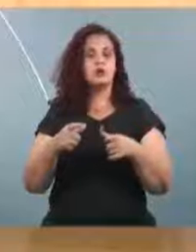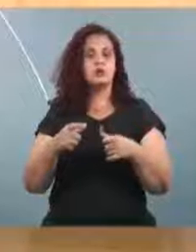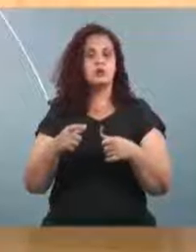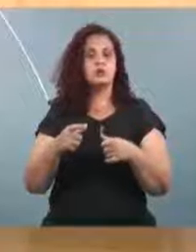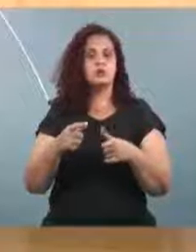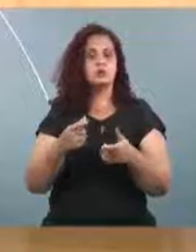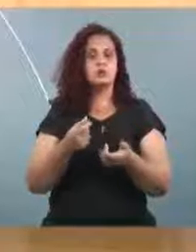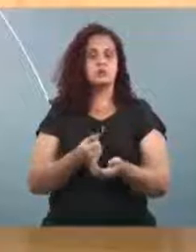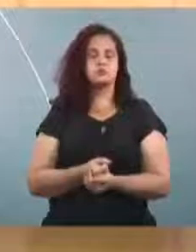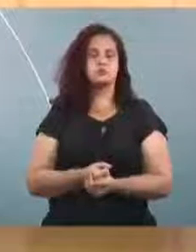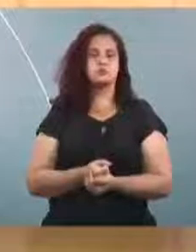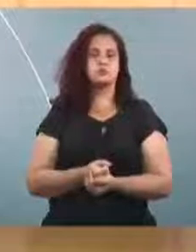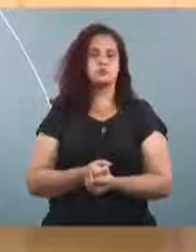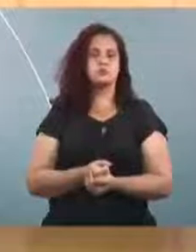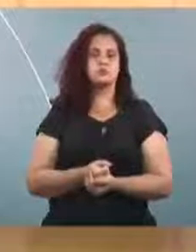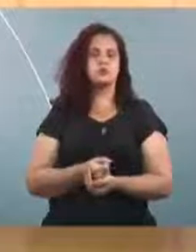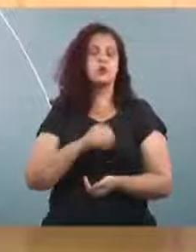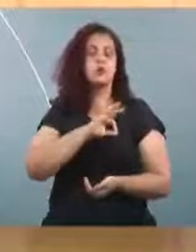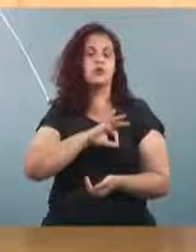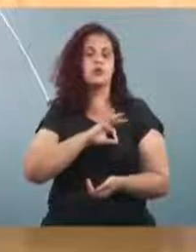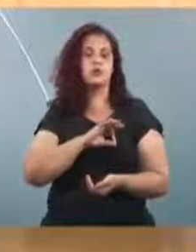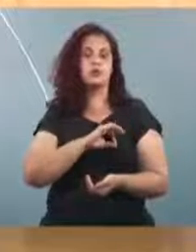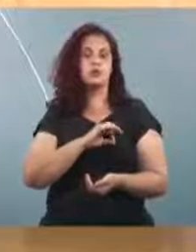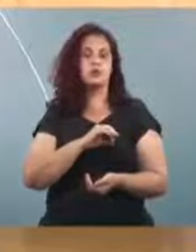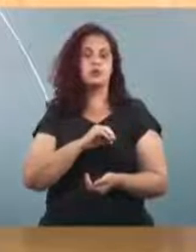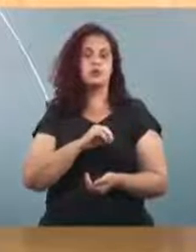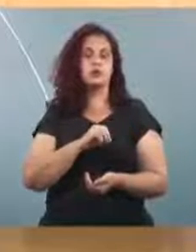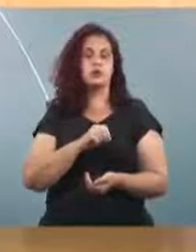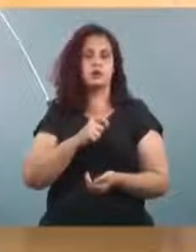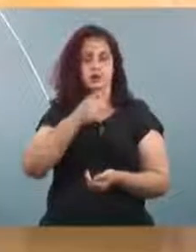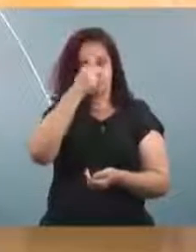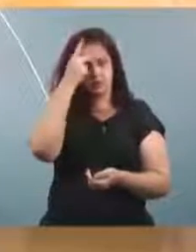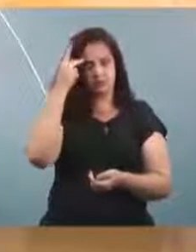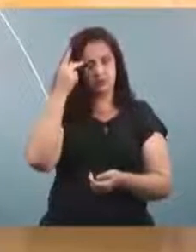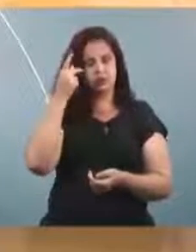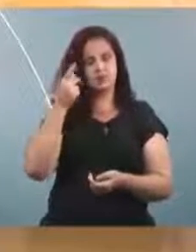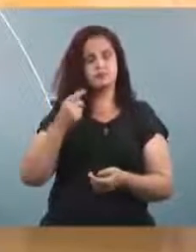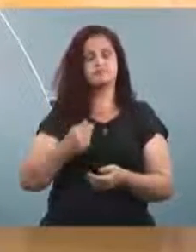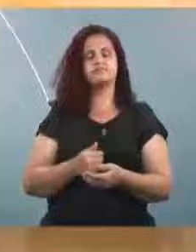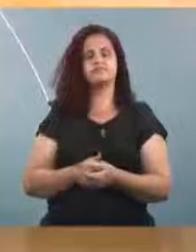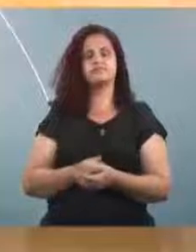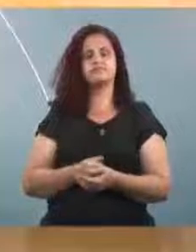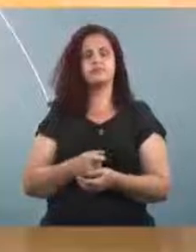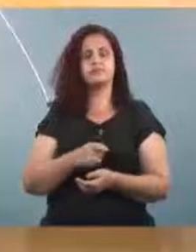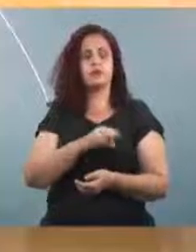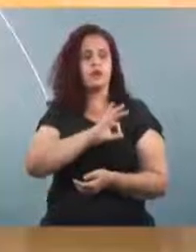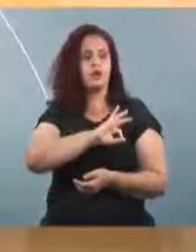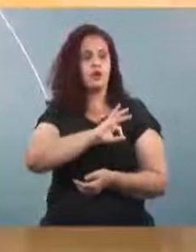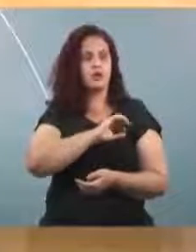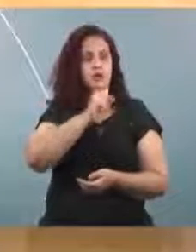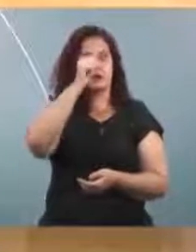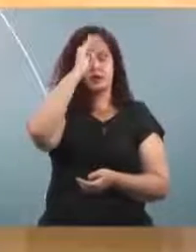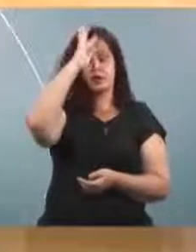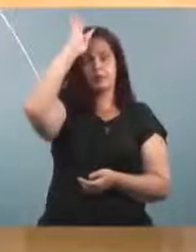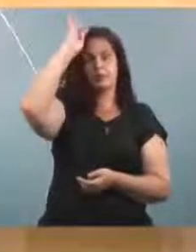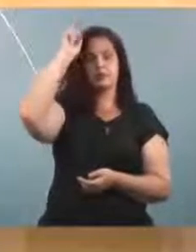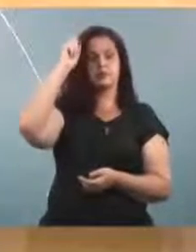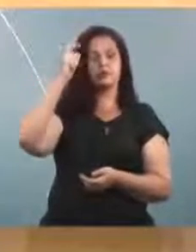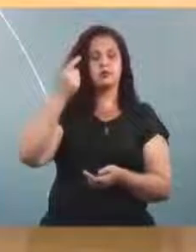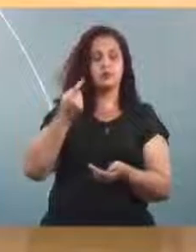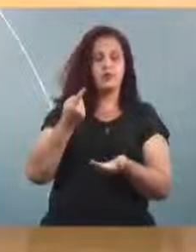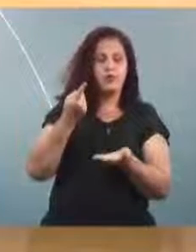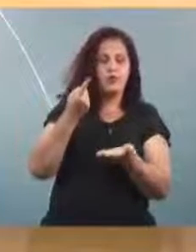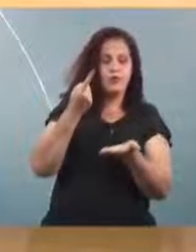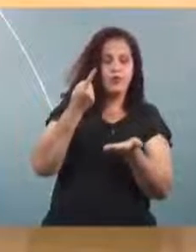da remuneração o salarial dos operadores de Segurança Pública EA polícia militar e o Bombeiro Militar